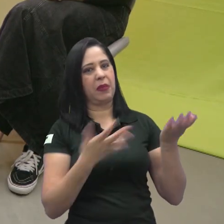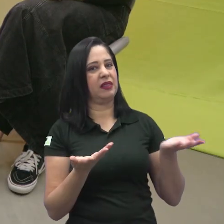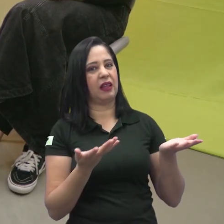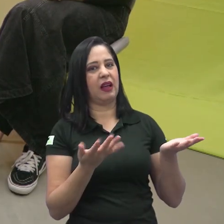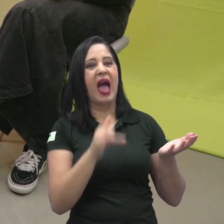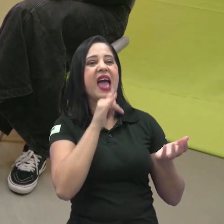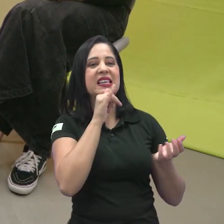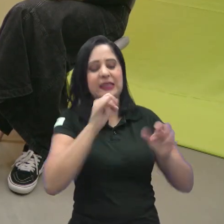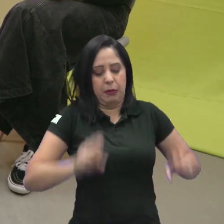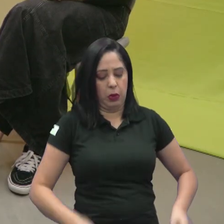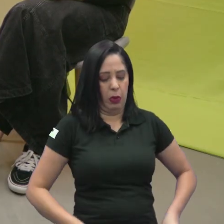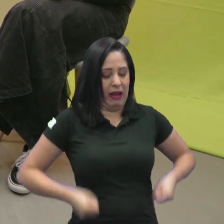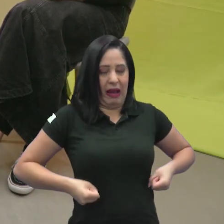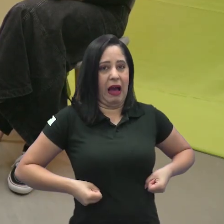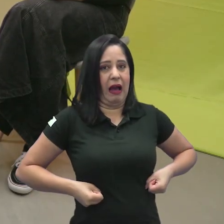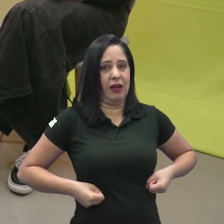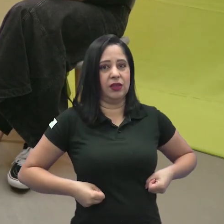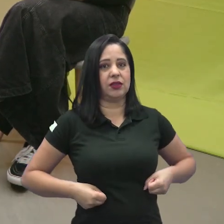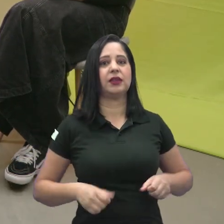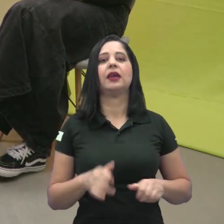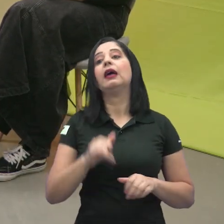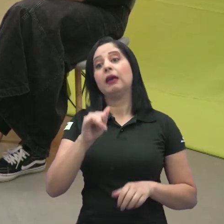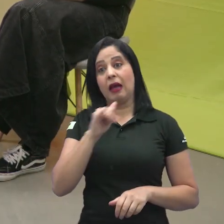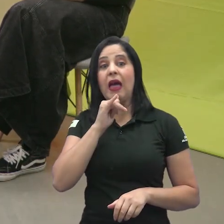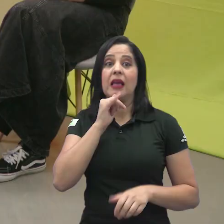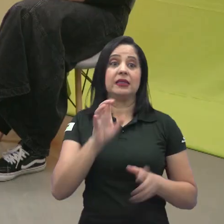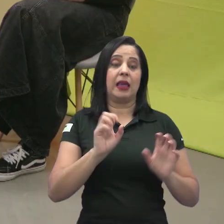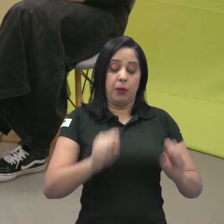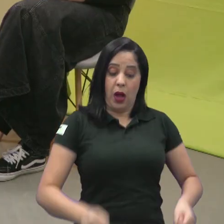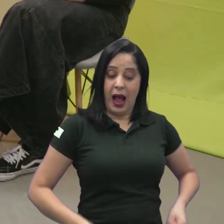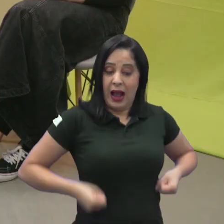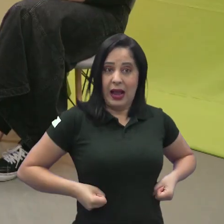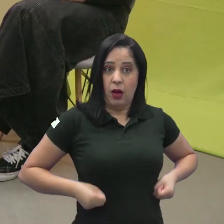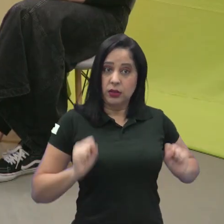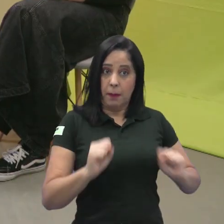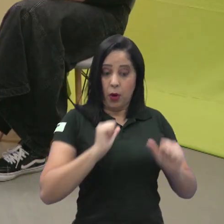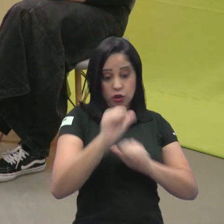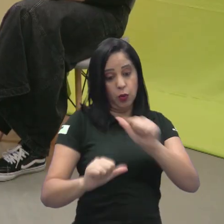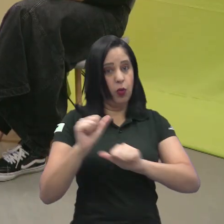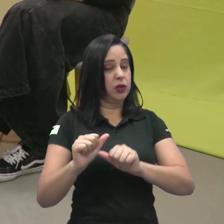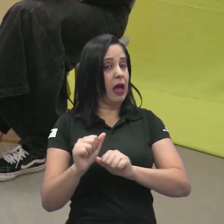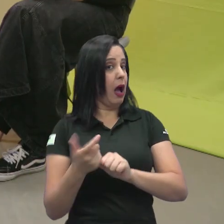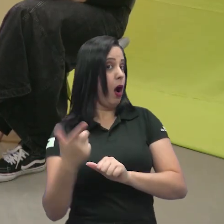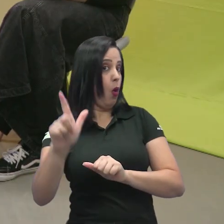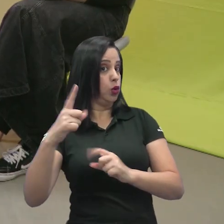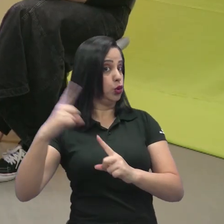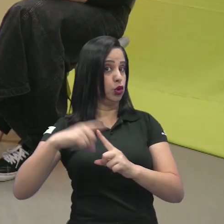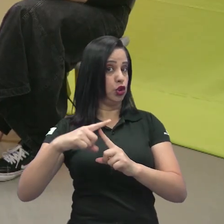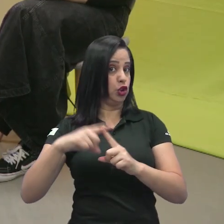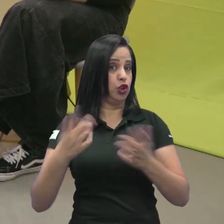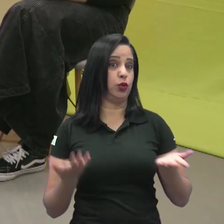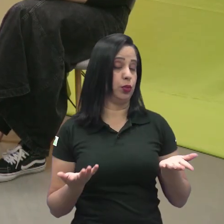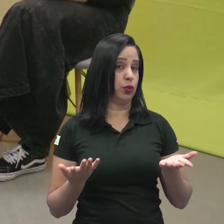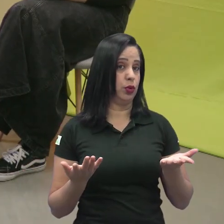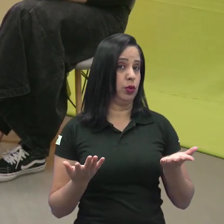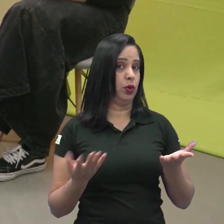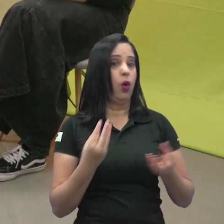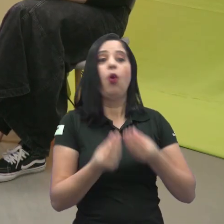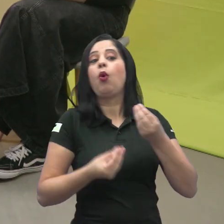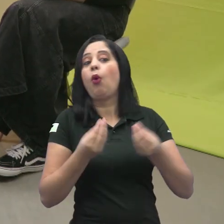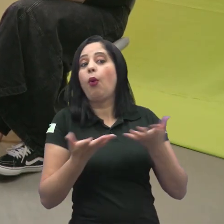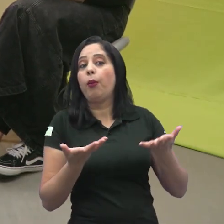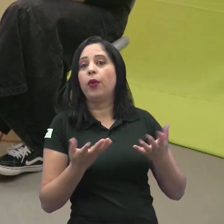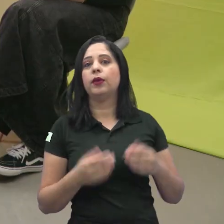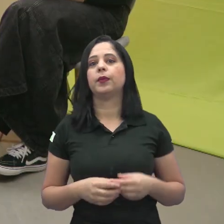calça? Enfim, tem vários estilos. Uma calça pode virar outra coisa, né? Ou só outra coisa, ou a calça pode ser uma calça, só que de um jeito diferente, com